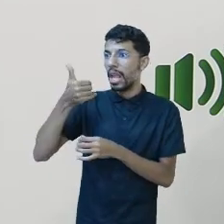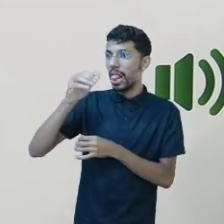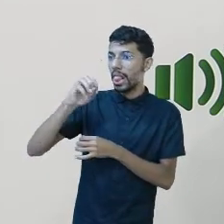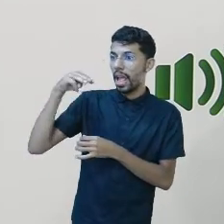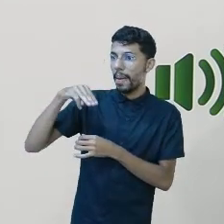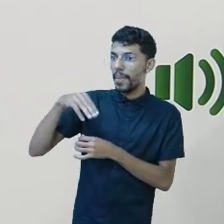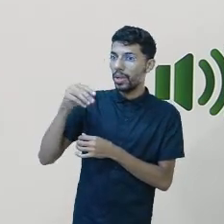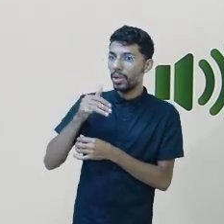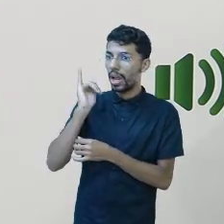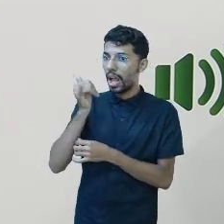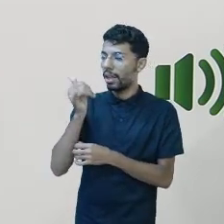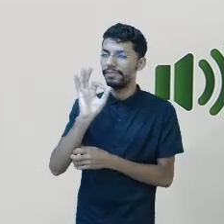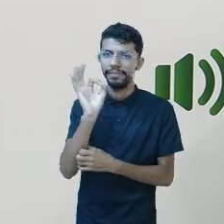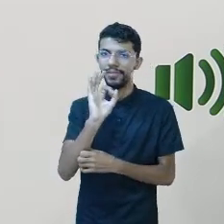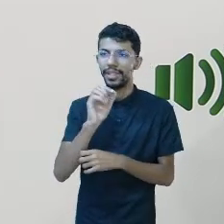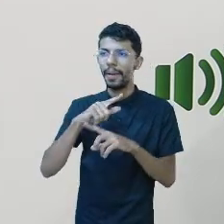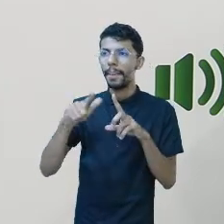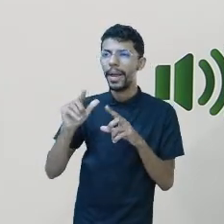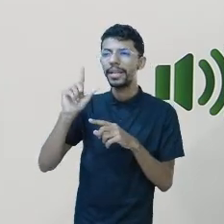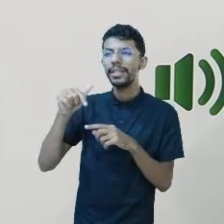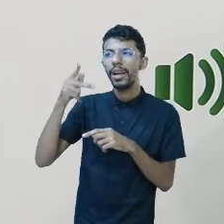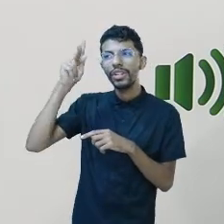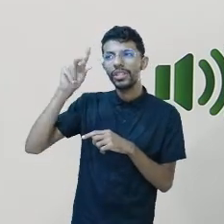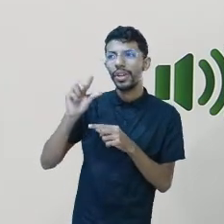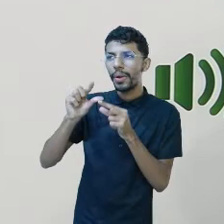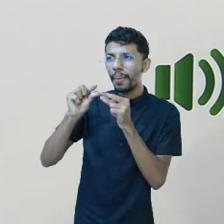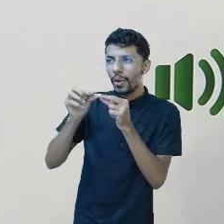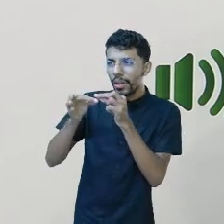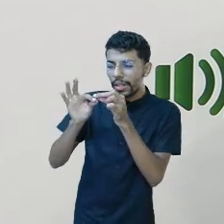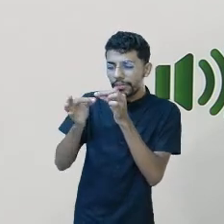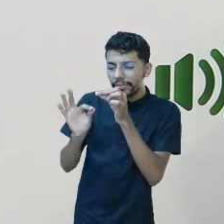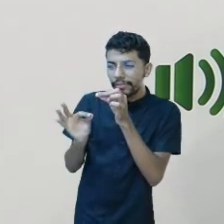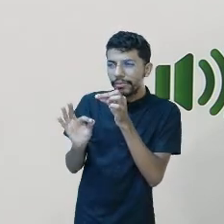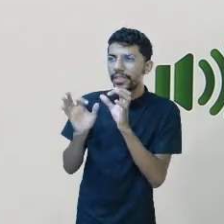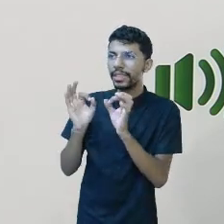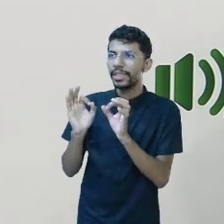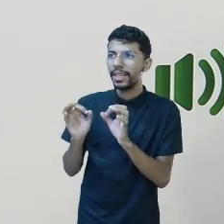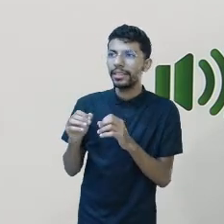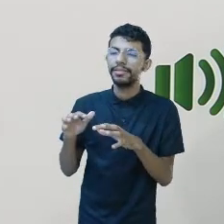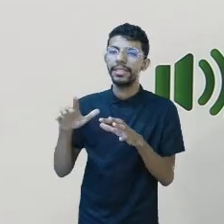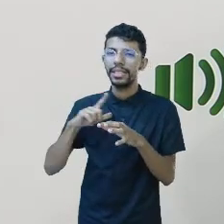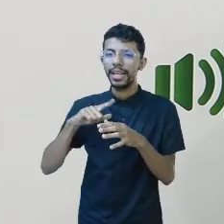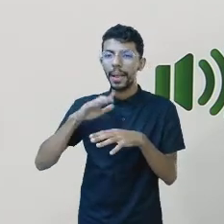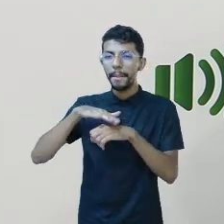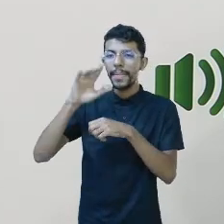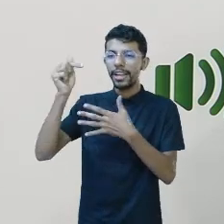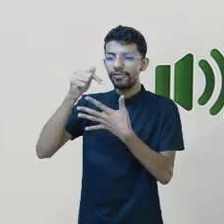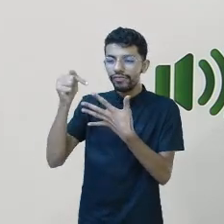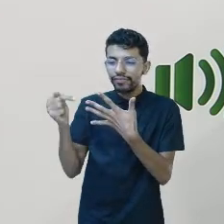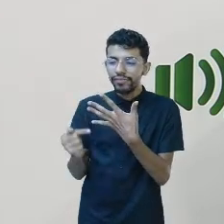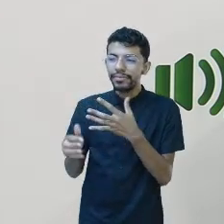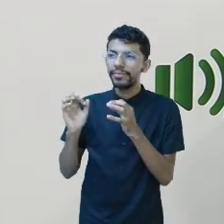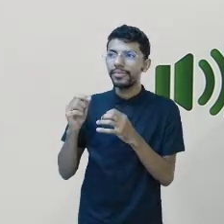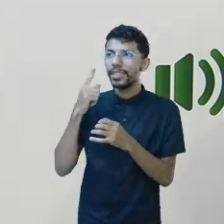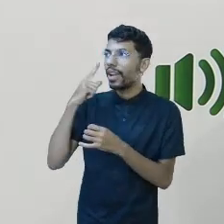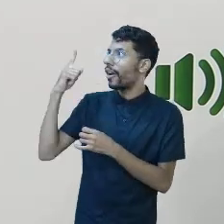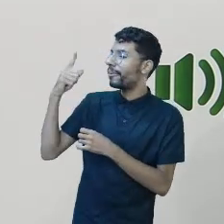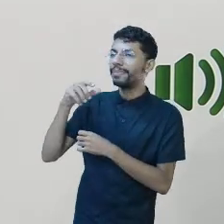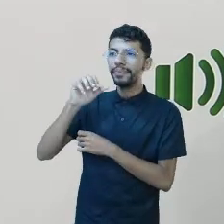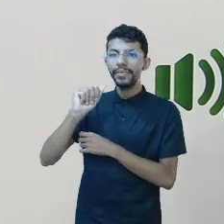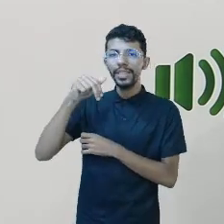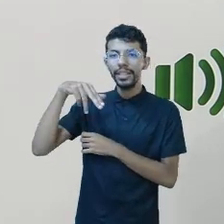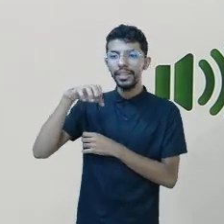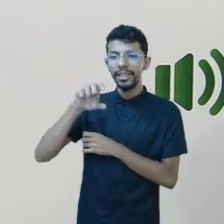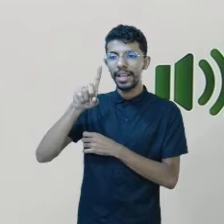contando uma anedota, mas é uma história um pouquinho maior, com mais elementos. Tá vendo aqui, ó? A anedota tem